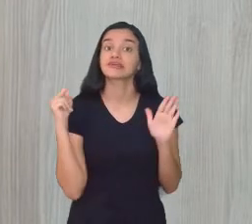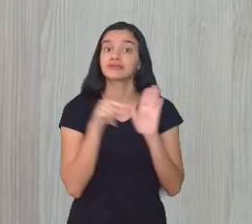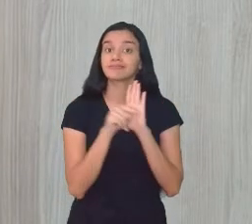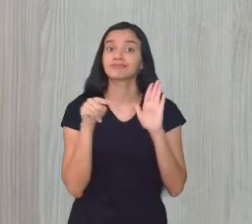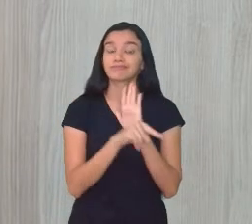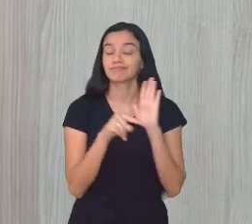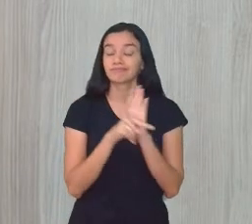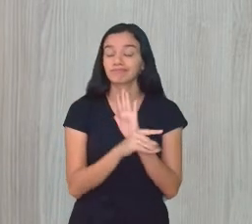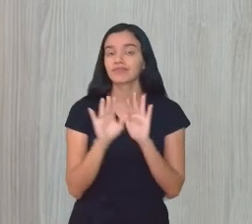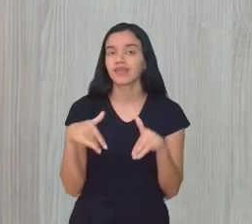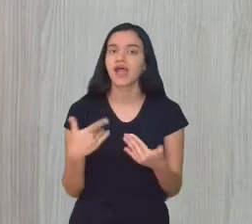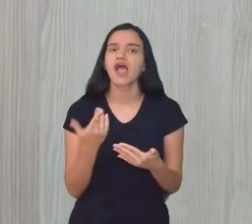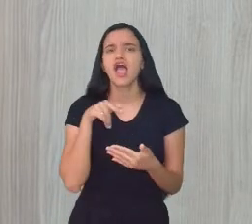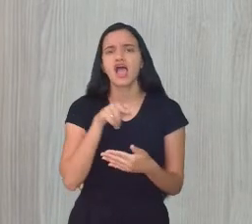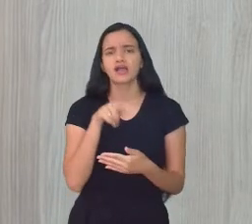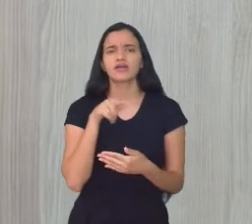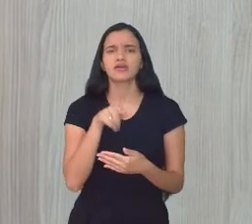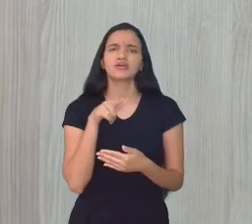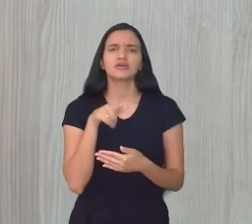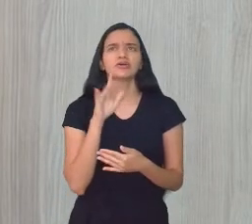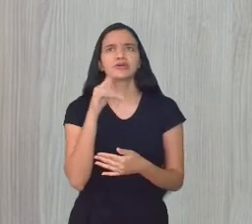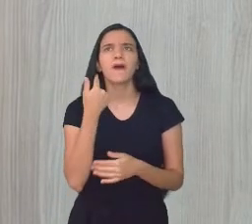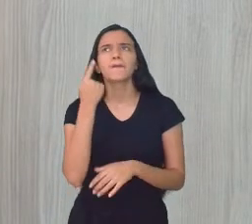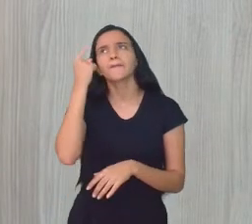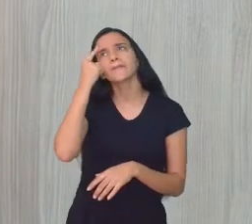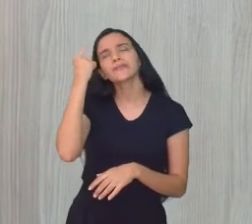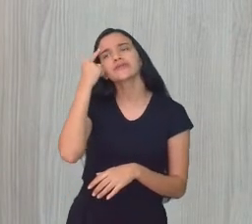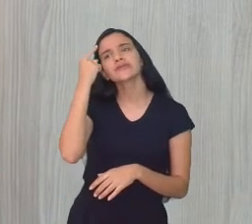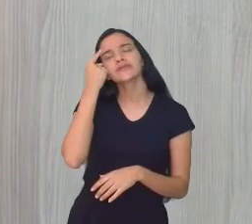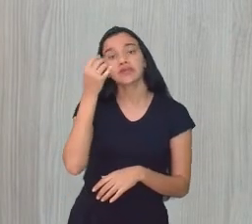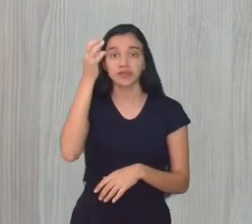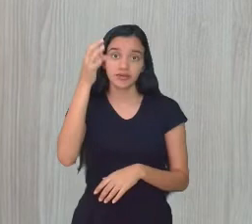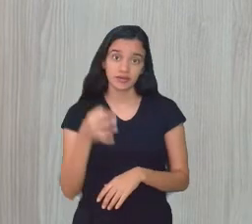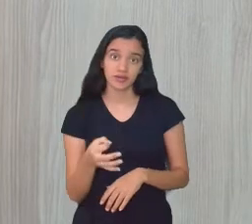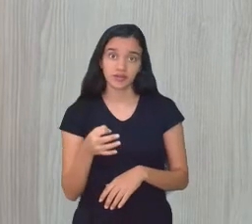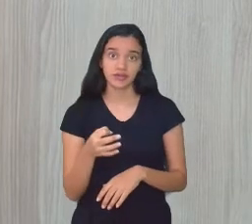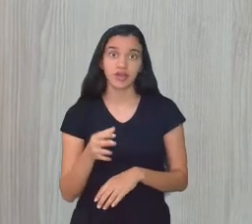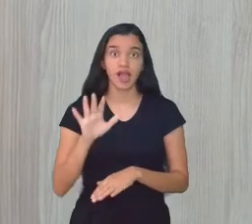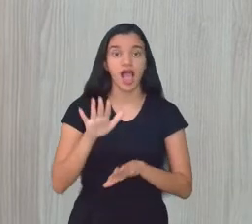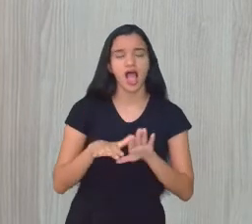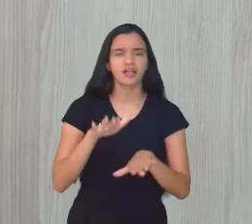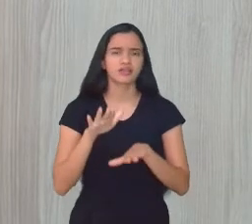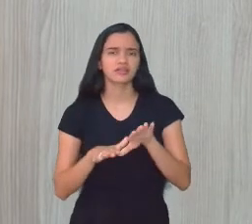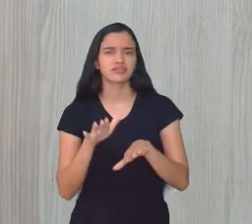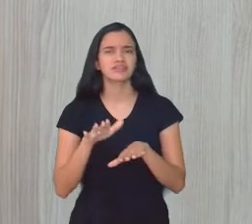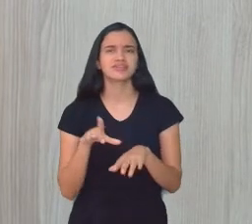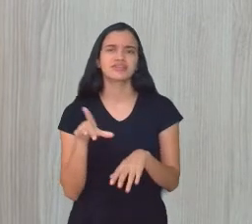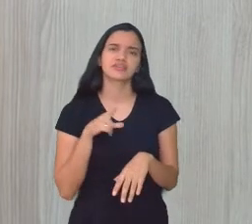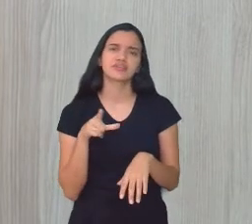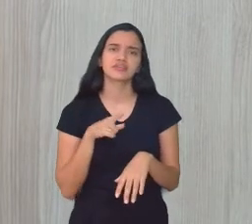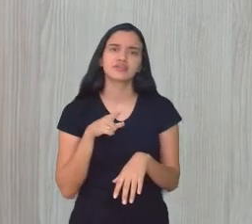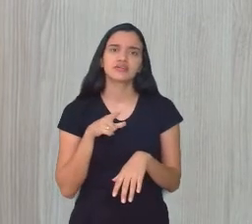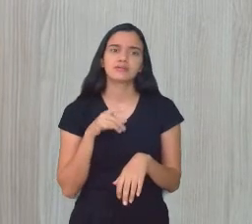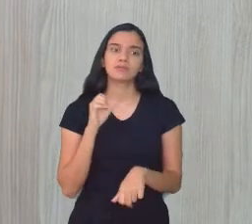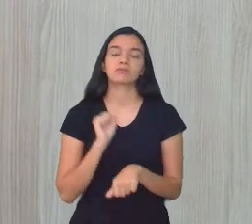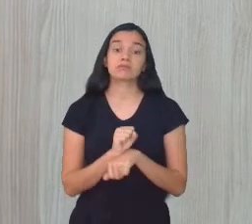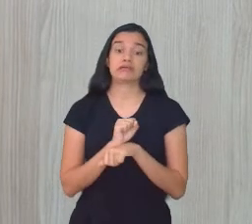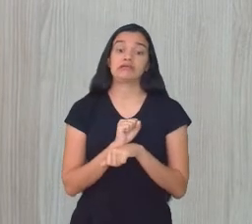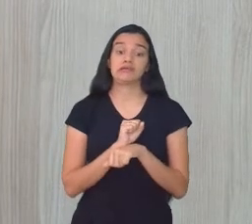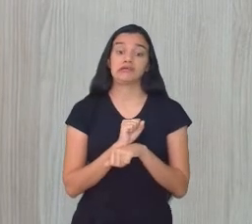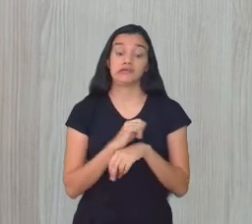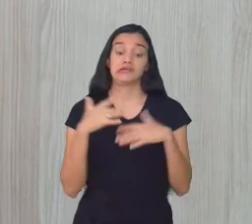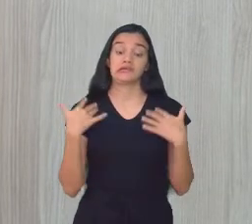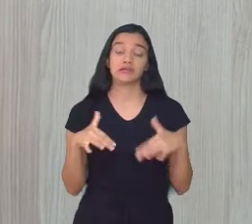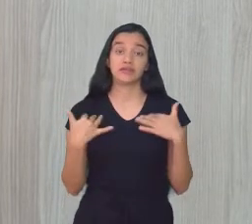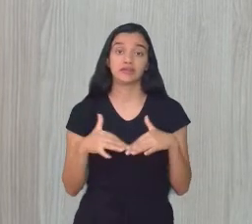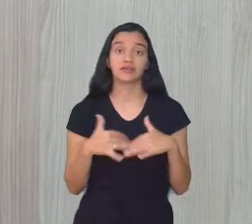que levam você ao pensar, certo? Às vezes a gente tem uma certa trava, né? Quando a gente